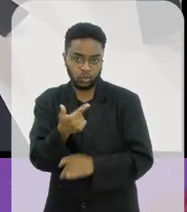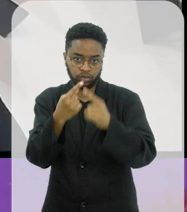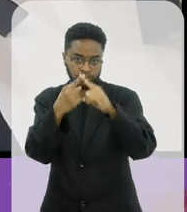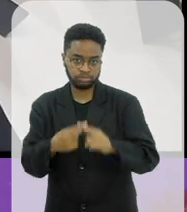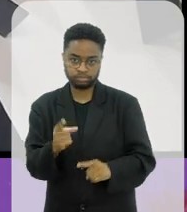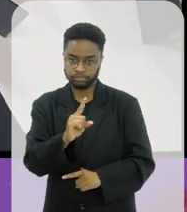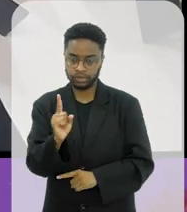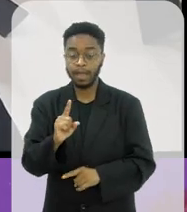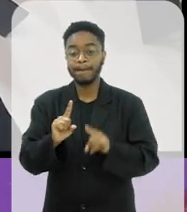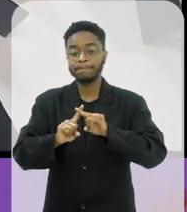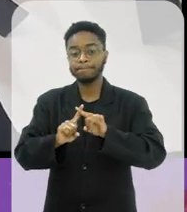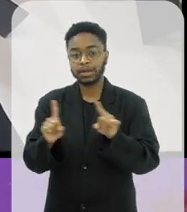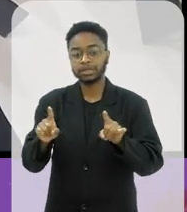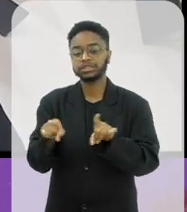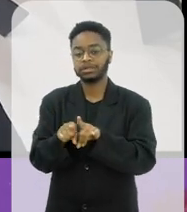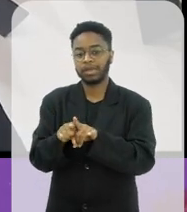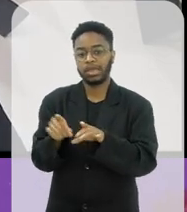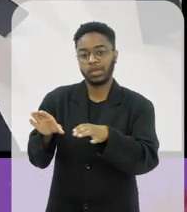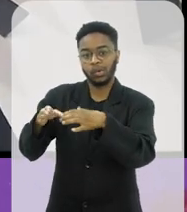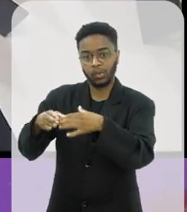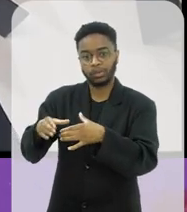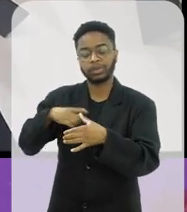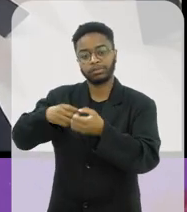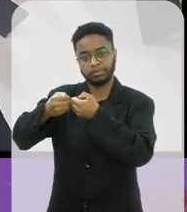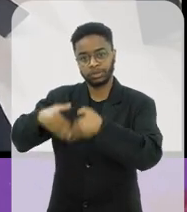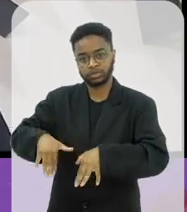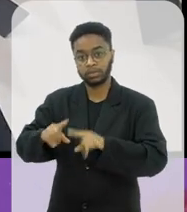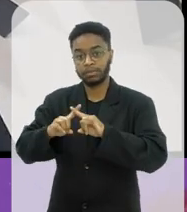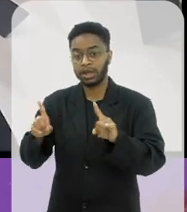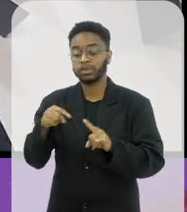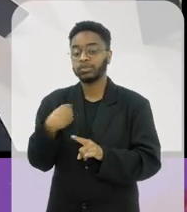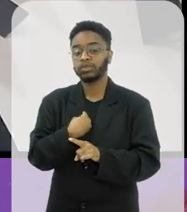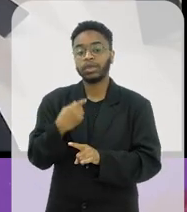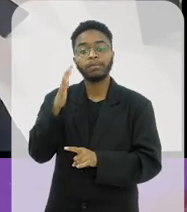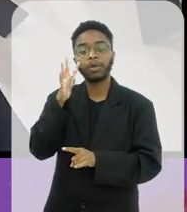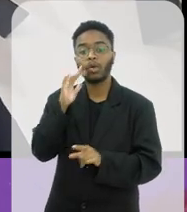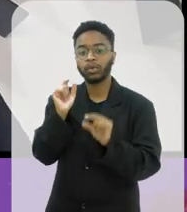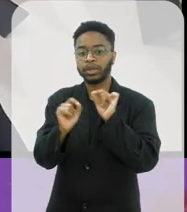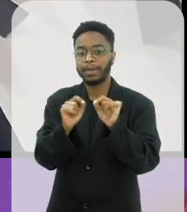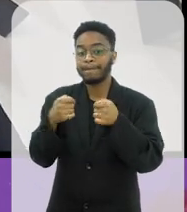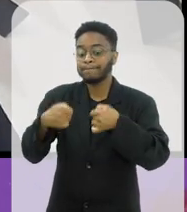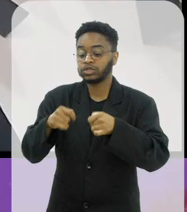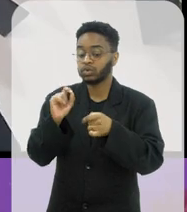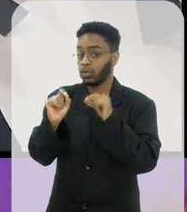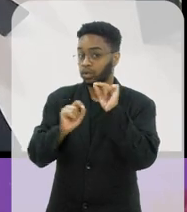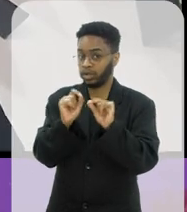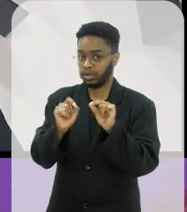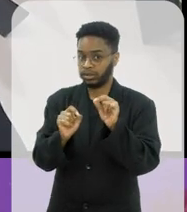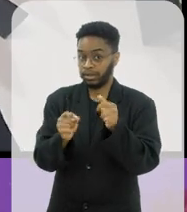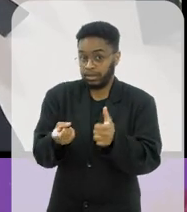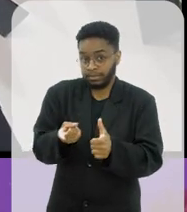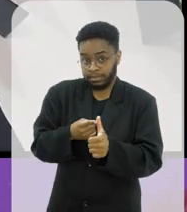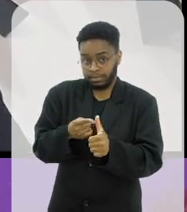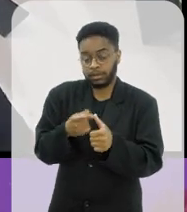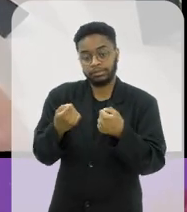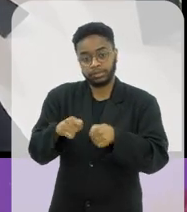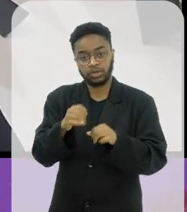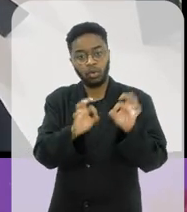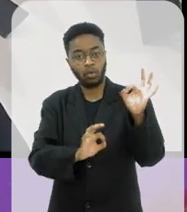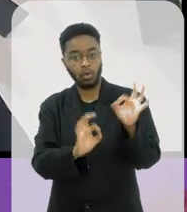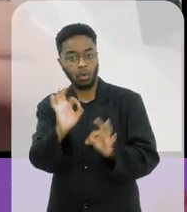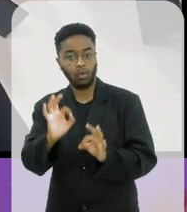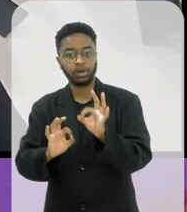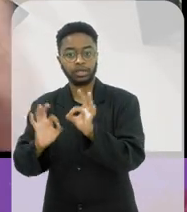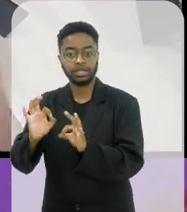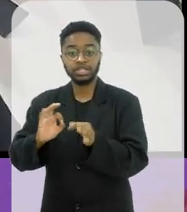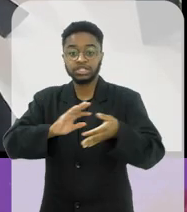competição. Mas mesmo assim, é um dos clubes atingidos. Ou seja, vamos por parte. O que que eles precisavam? Primeiro, arrumar a